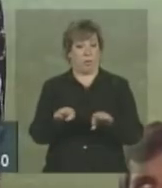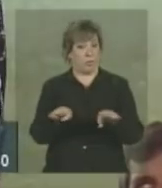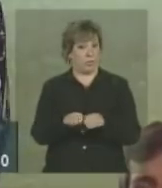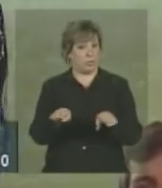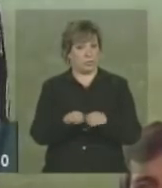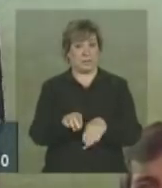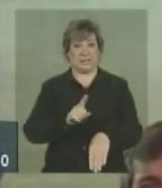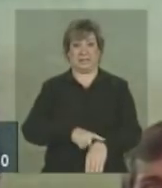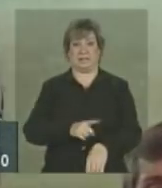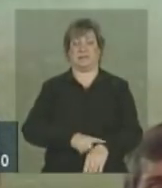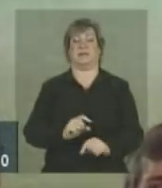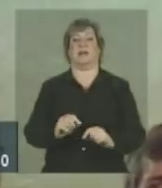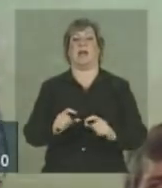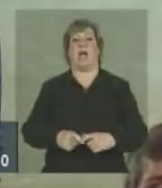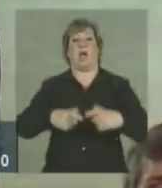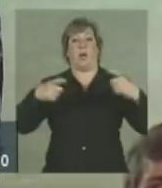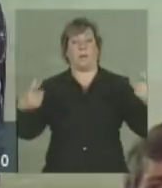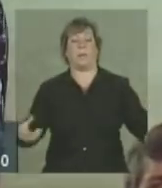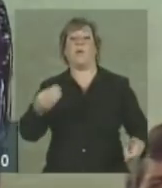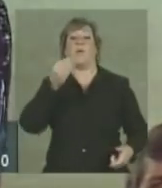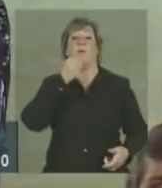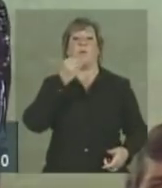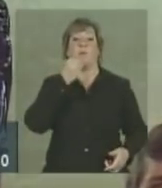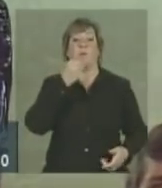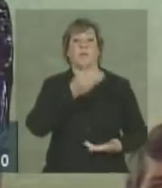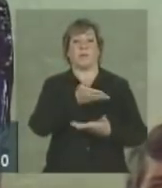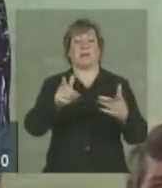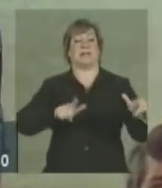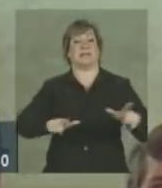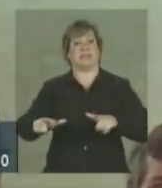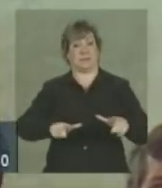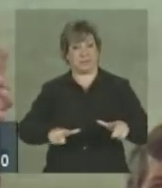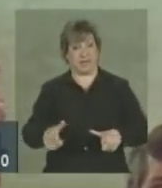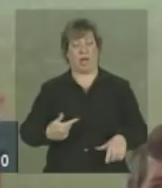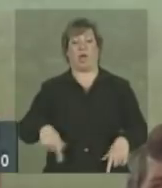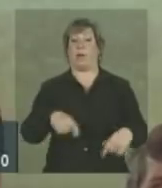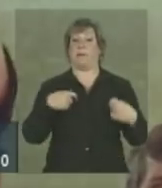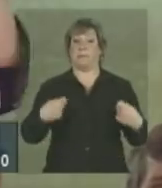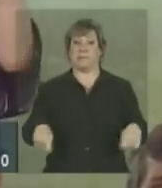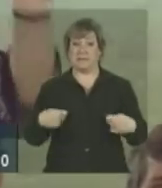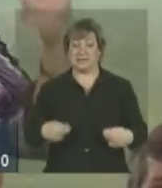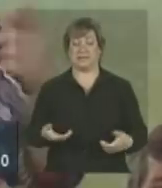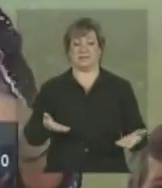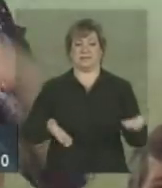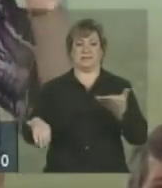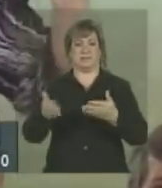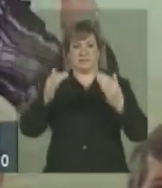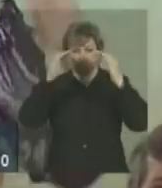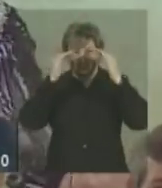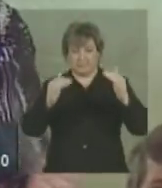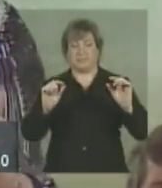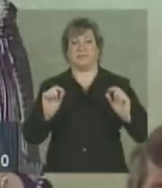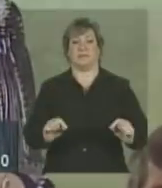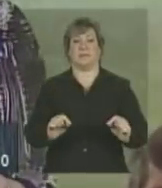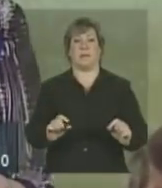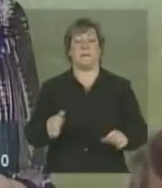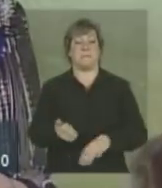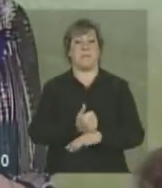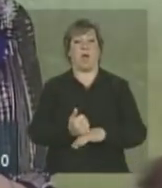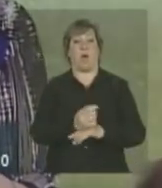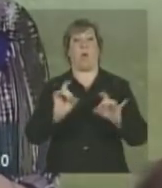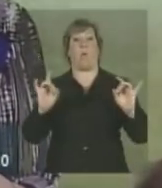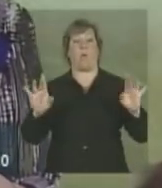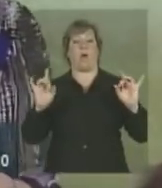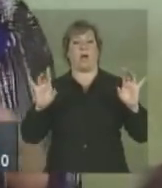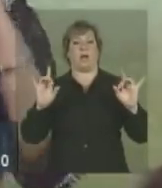conta de aumentar as oportunidades de trabalho, nós temos de dar conta de melhorar a qualificação